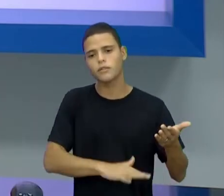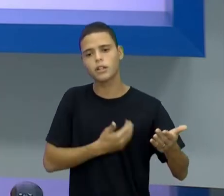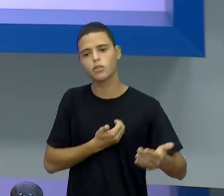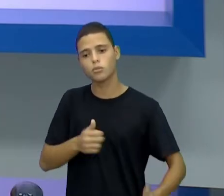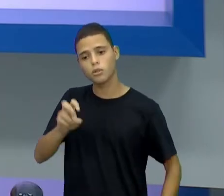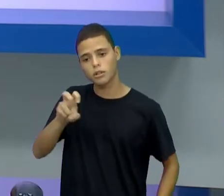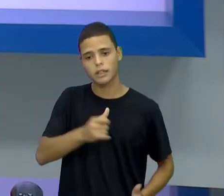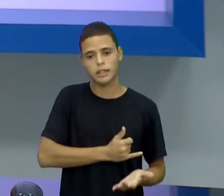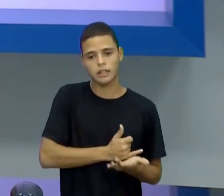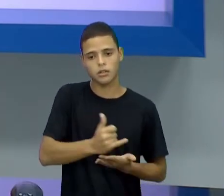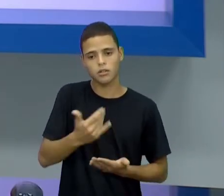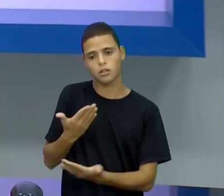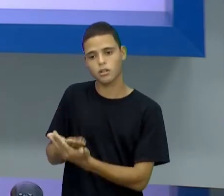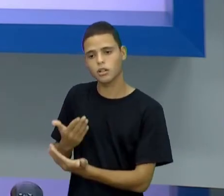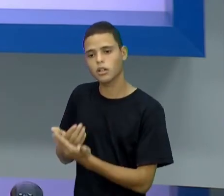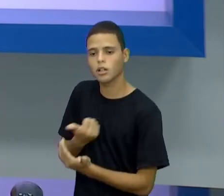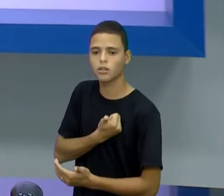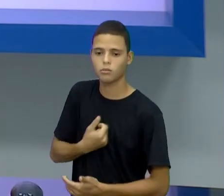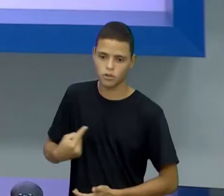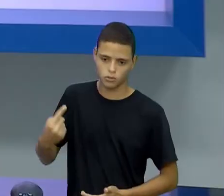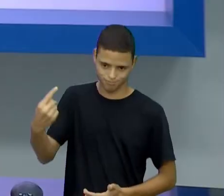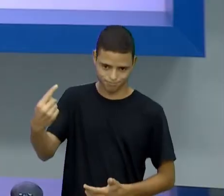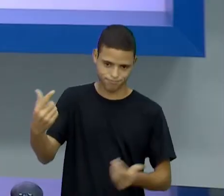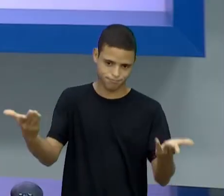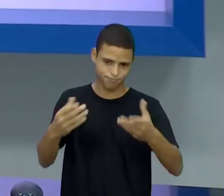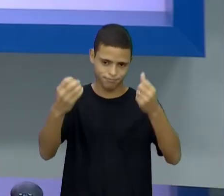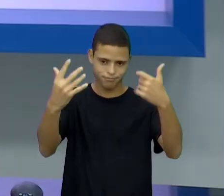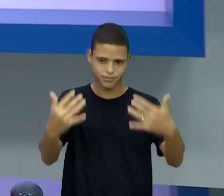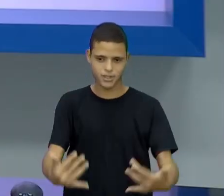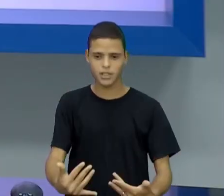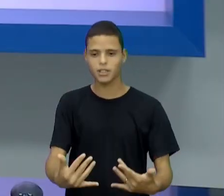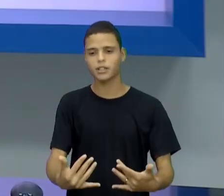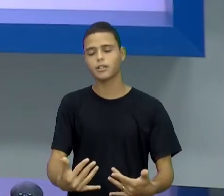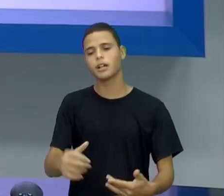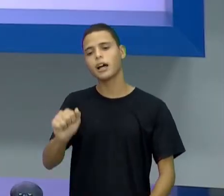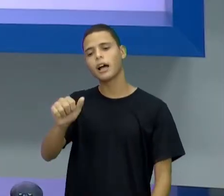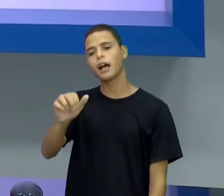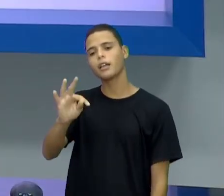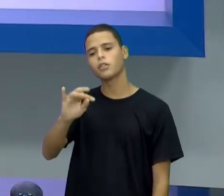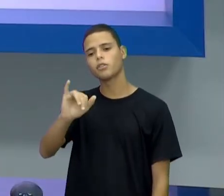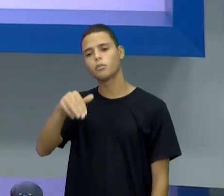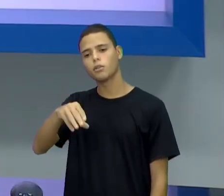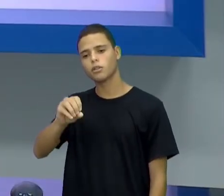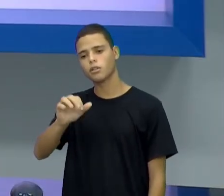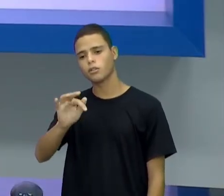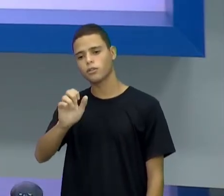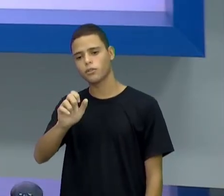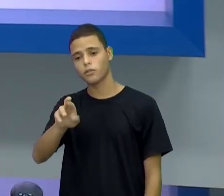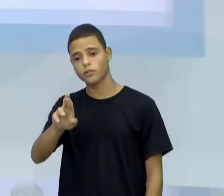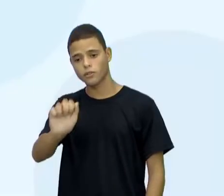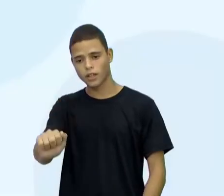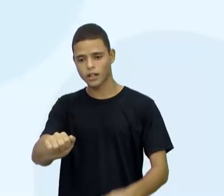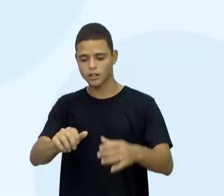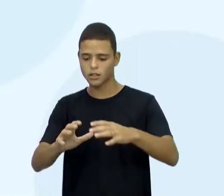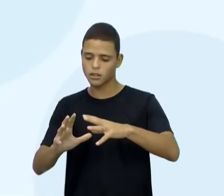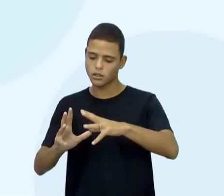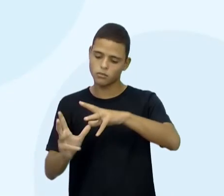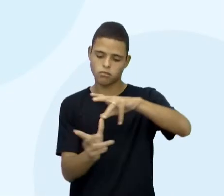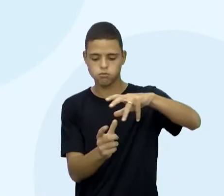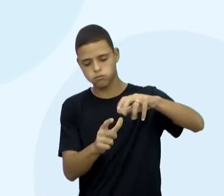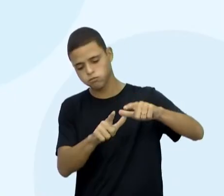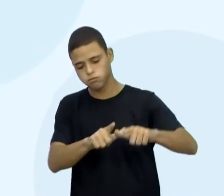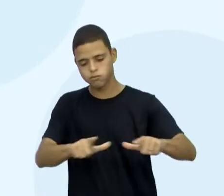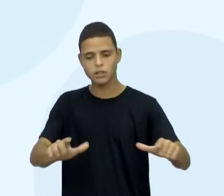na introdução na aula 1. Vamos falar agora sobre a atmosfera terrestre. Então vamos lá, a atmosfera terrestre